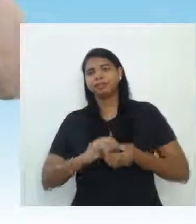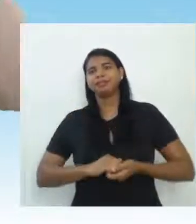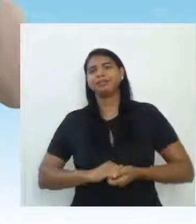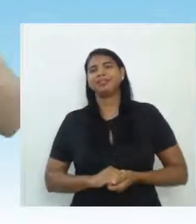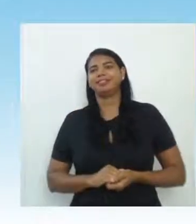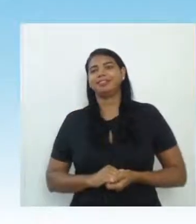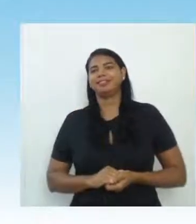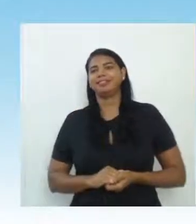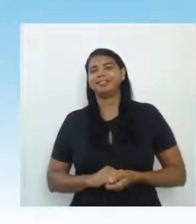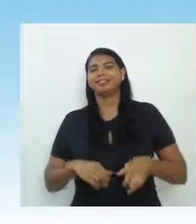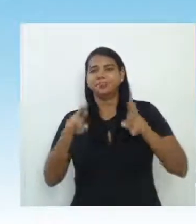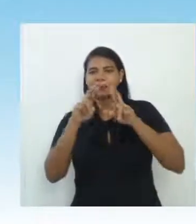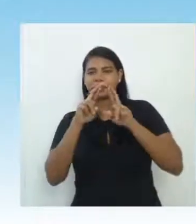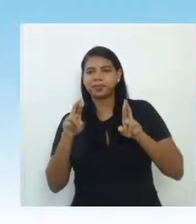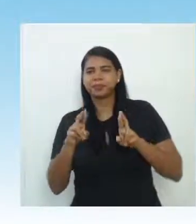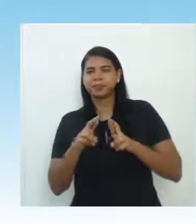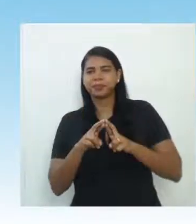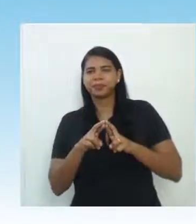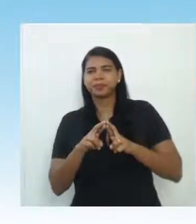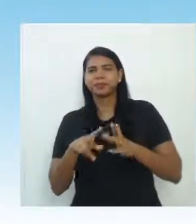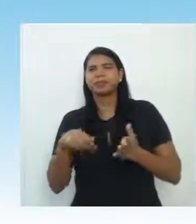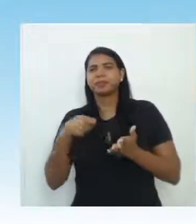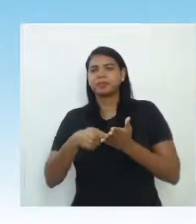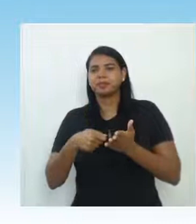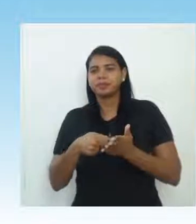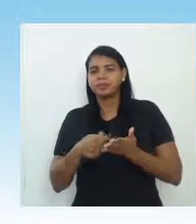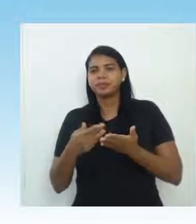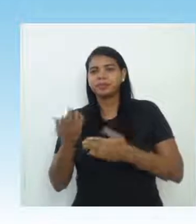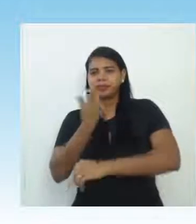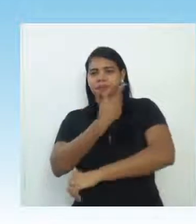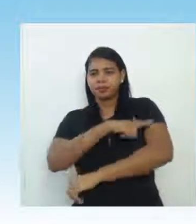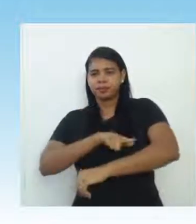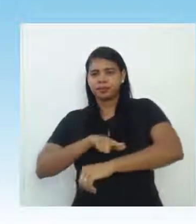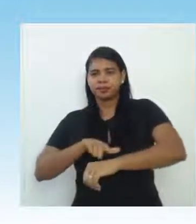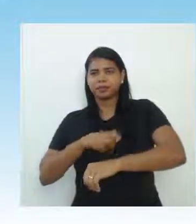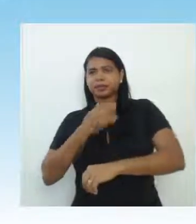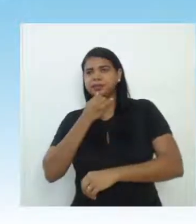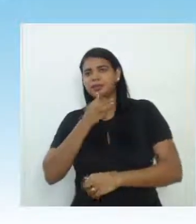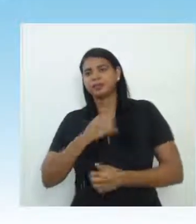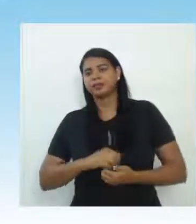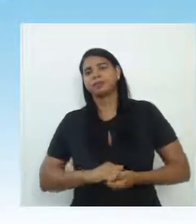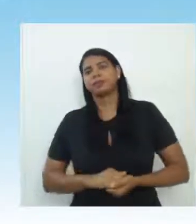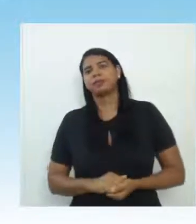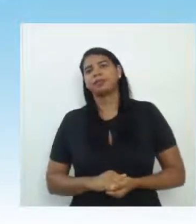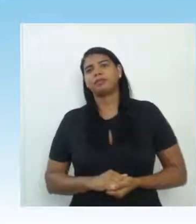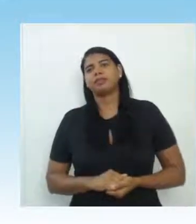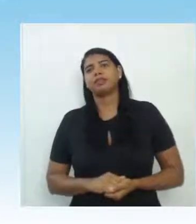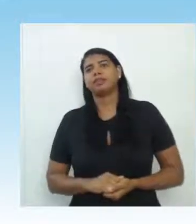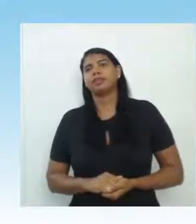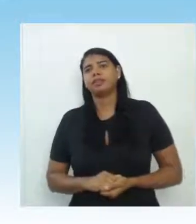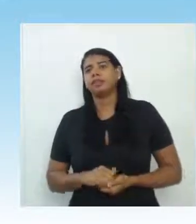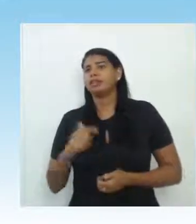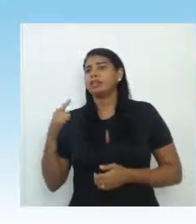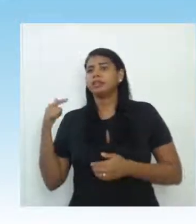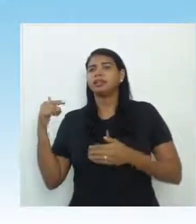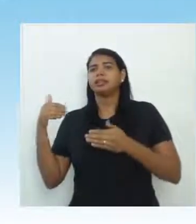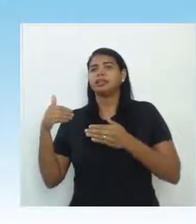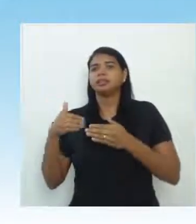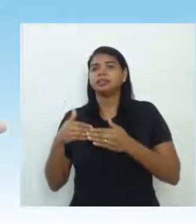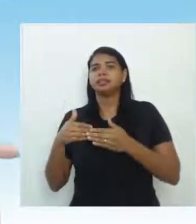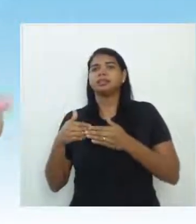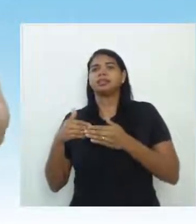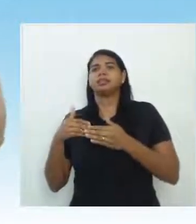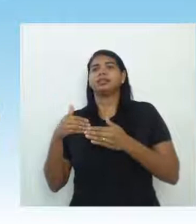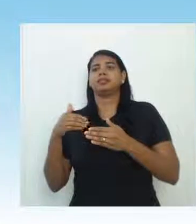normas quase não saem. Elas nos obrigam a ter determinados comportamentos. Por exemplo, não ultrapassar o